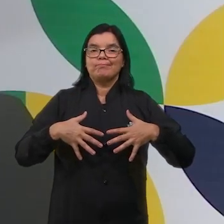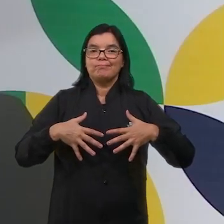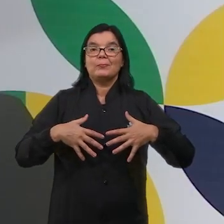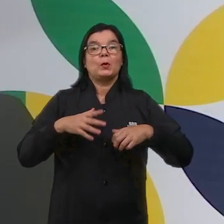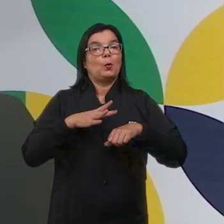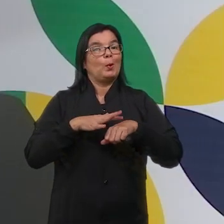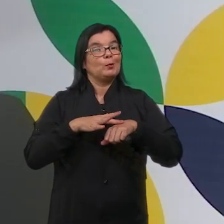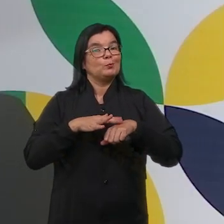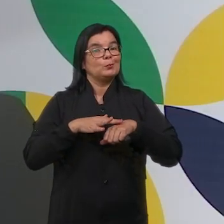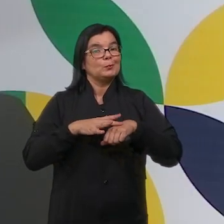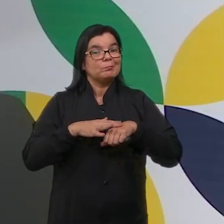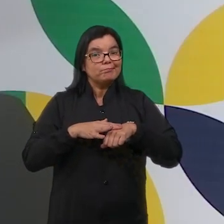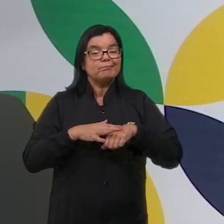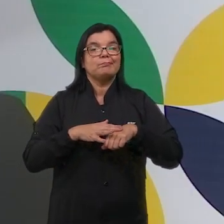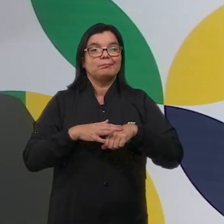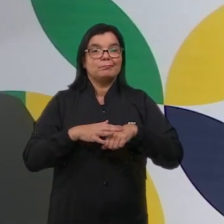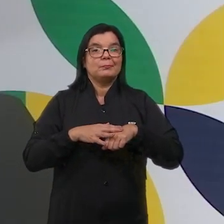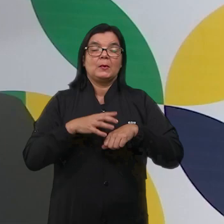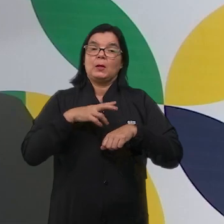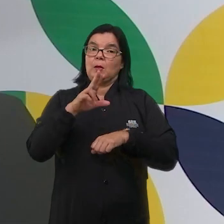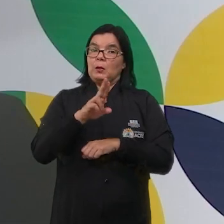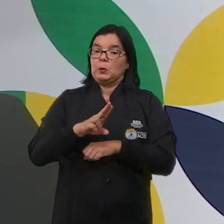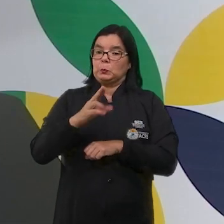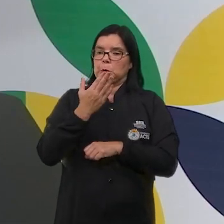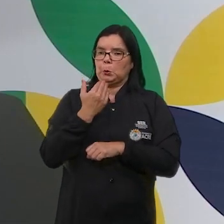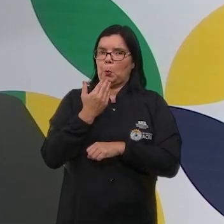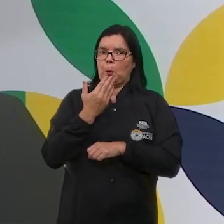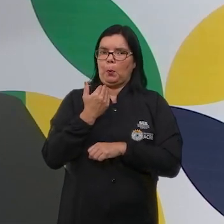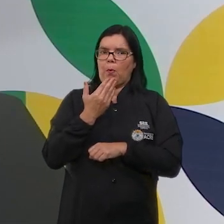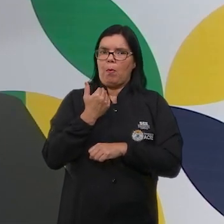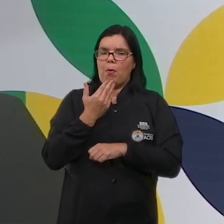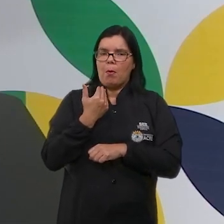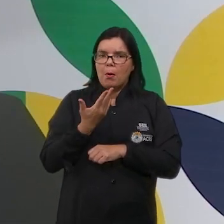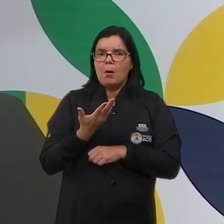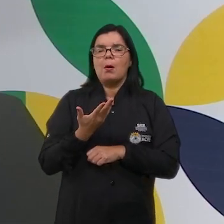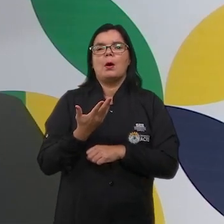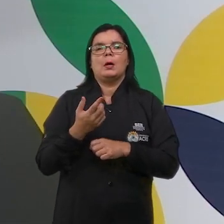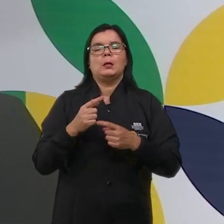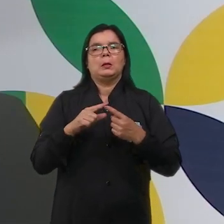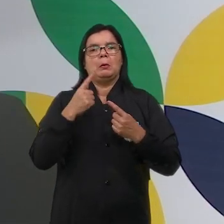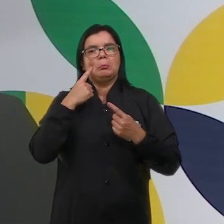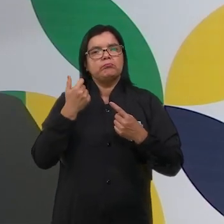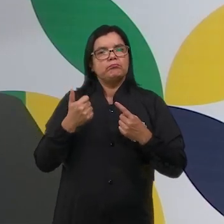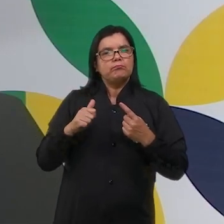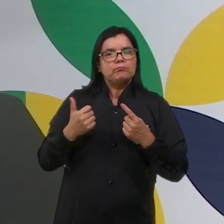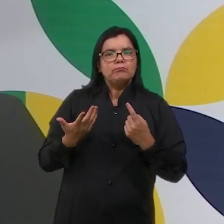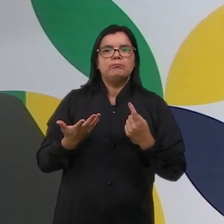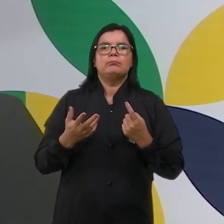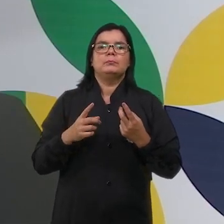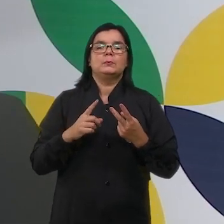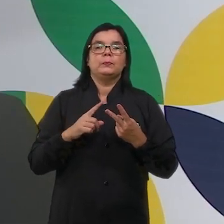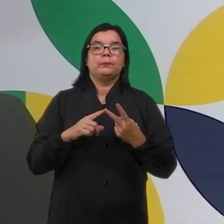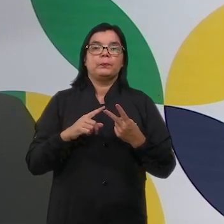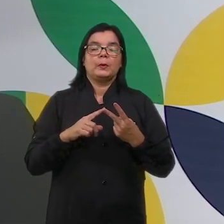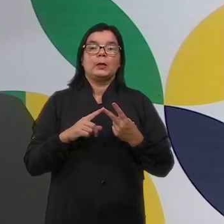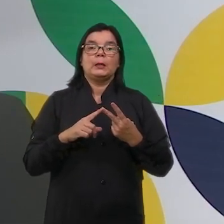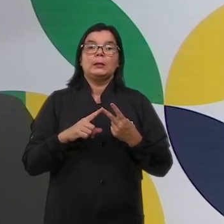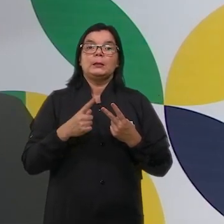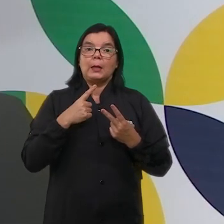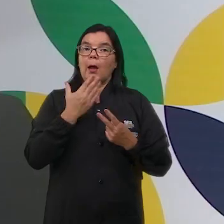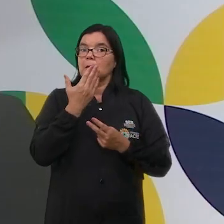doença, que você, utilizando a comida ali, no viés, numa análise, num viés mesmo